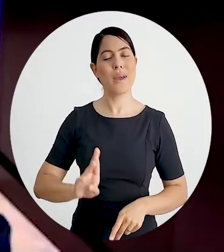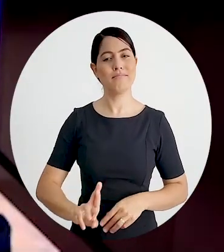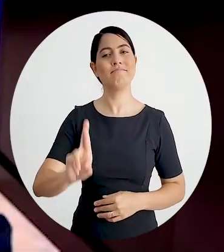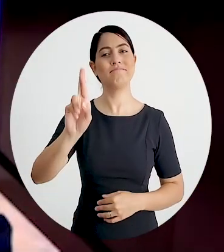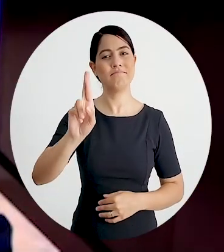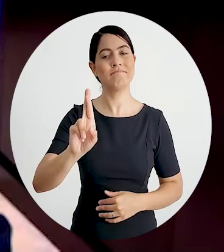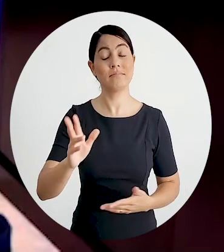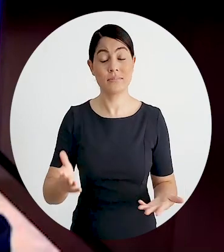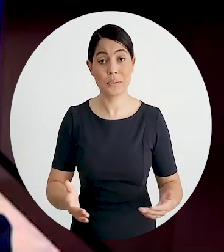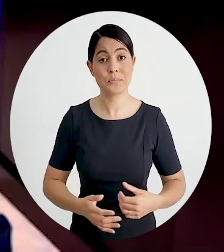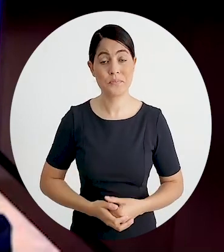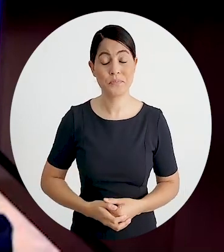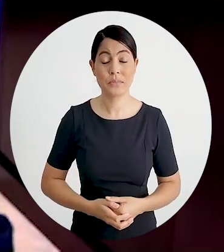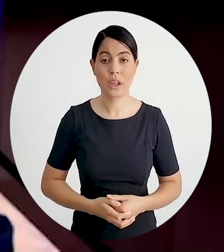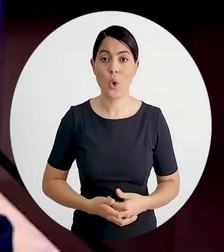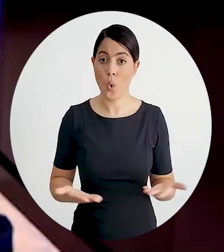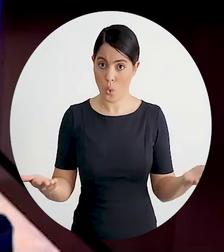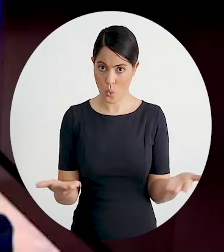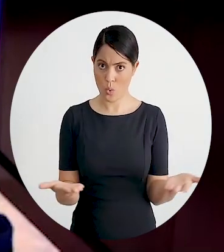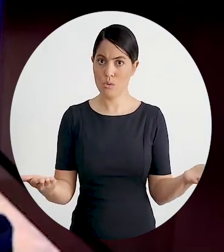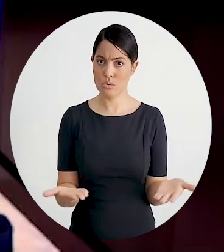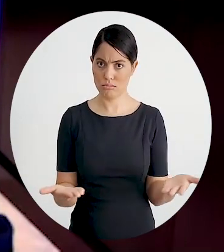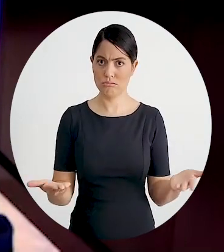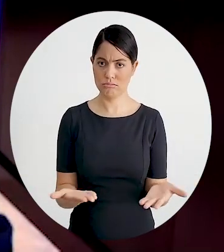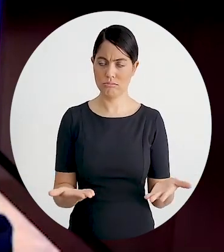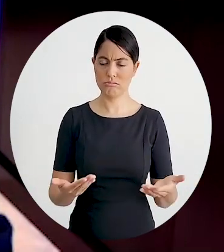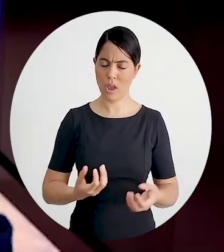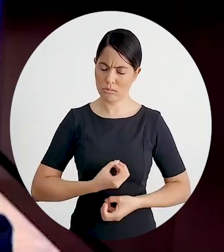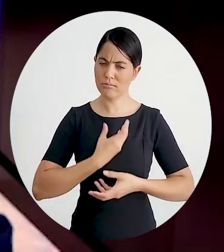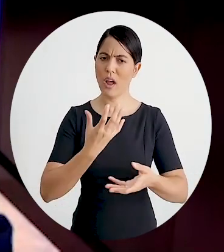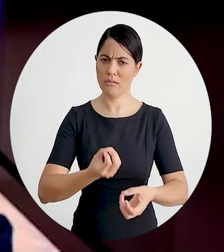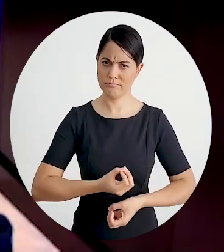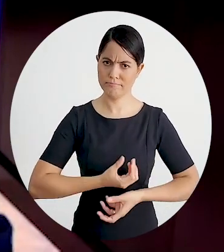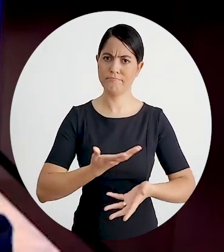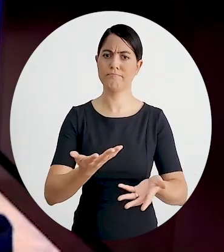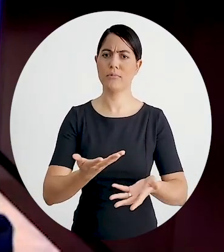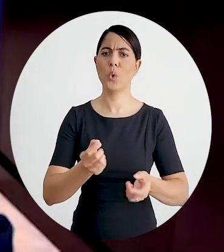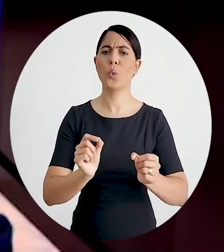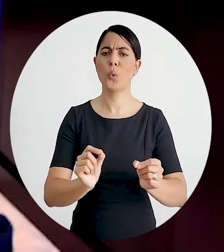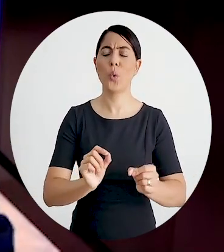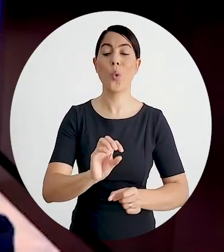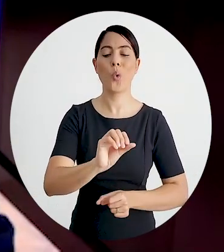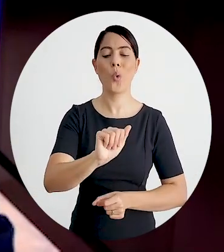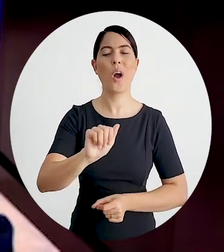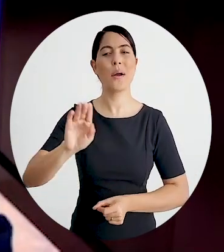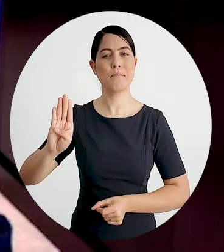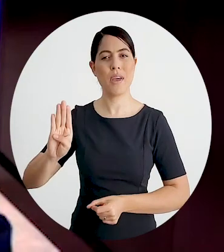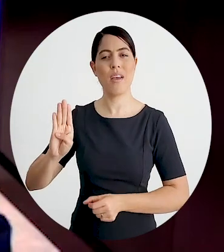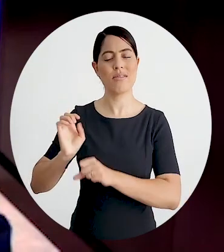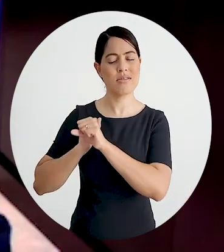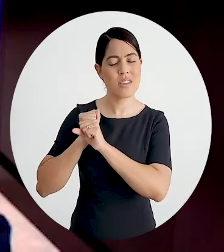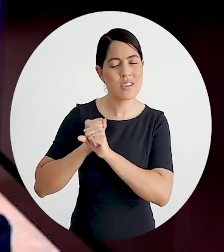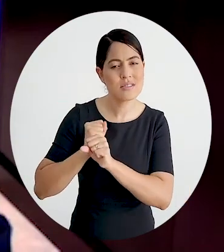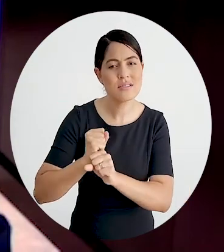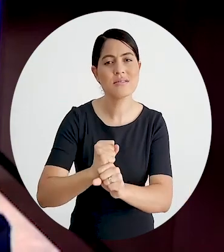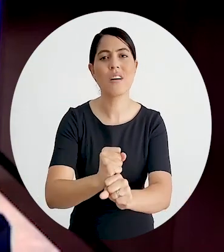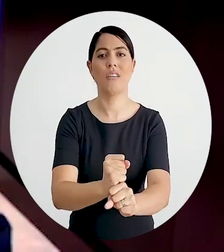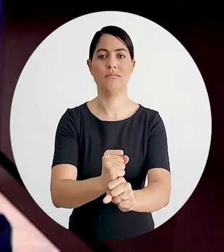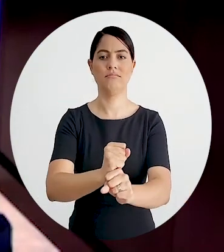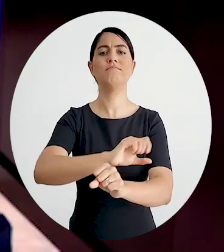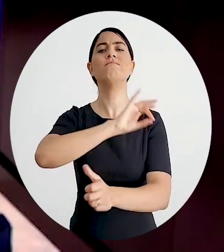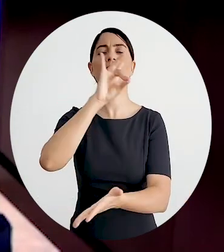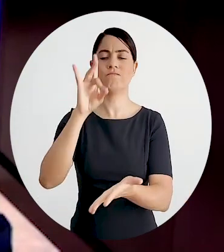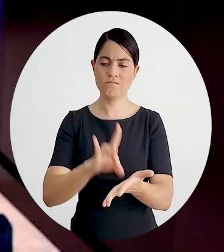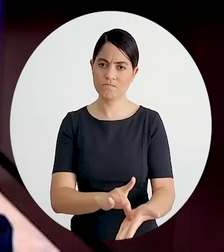esta obrigação e devo dizer que a ordem tem sim cumprindo ao longo dessas décadas